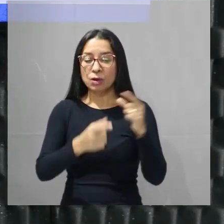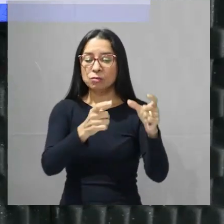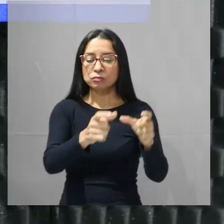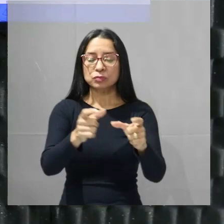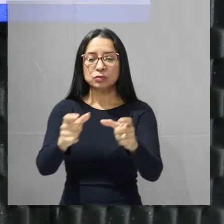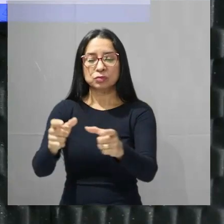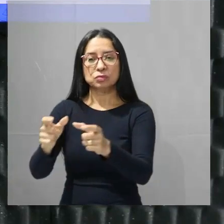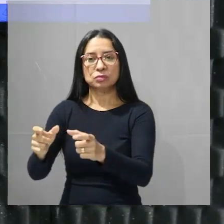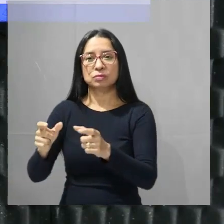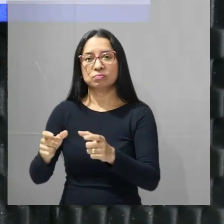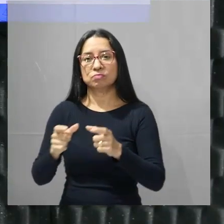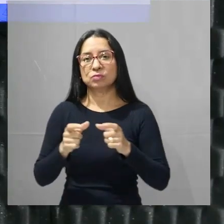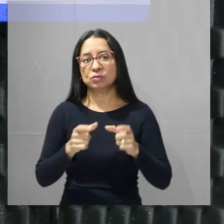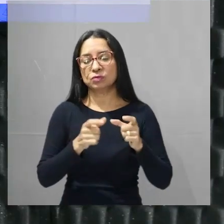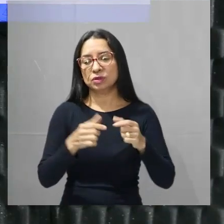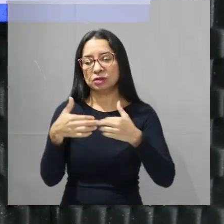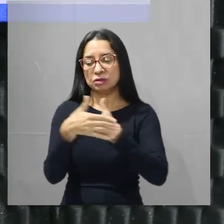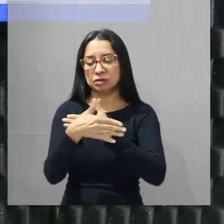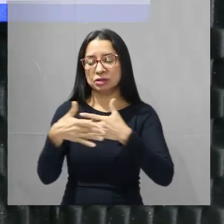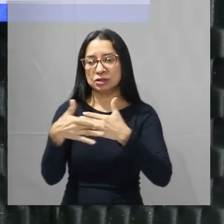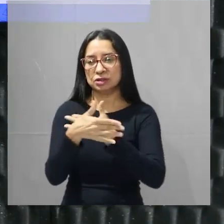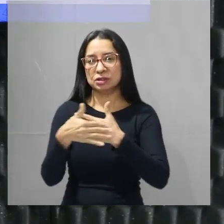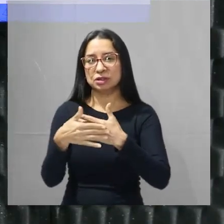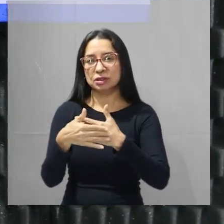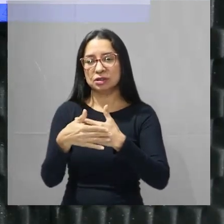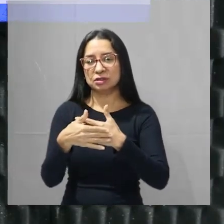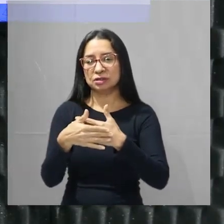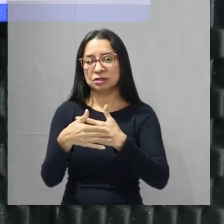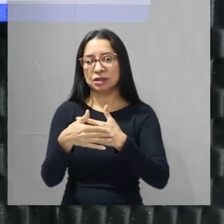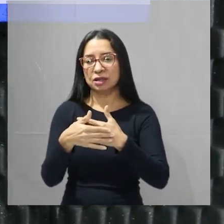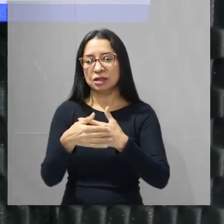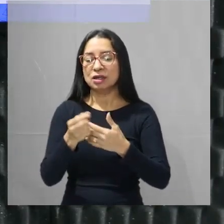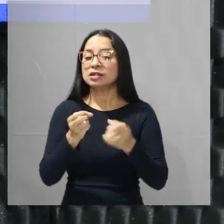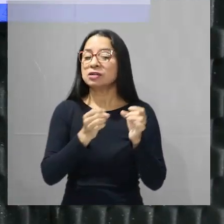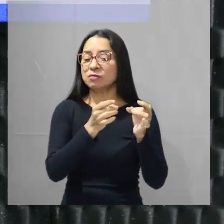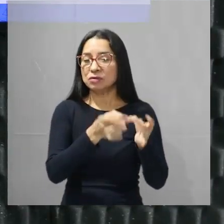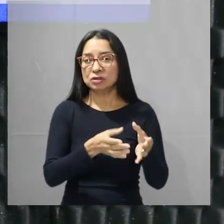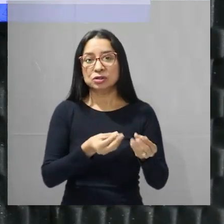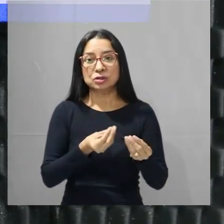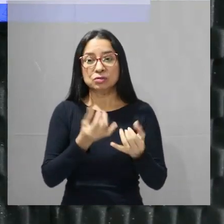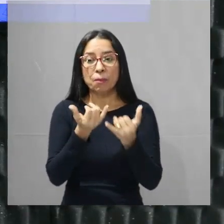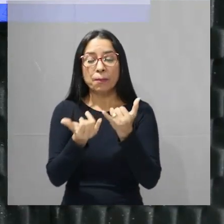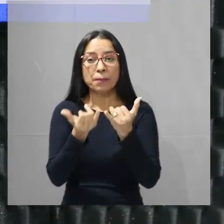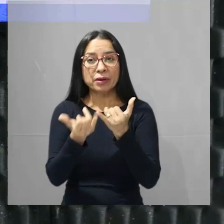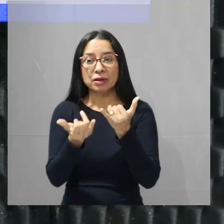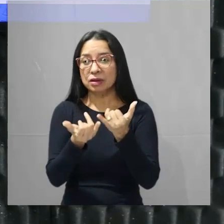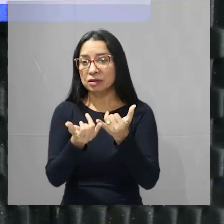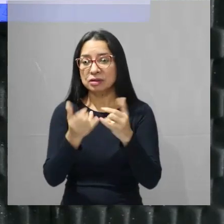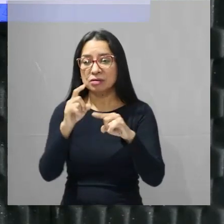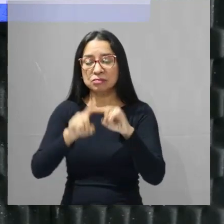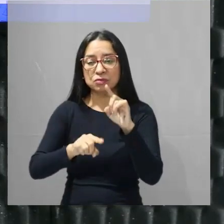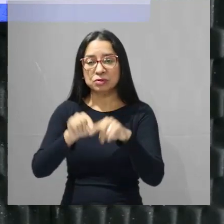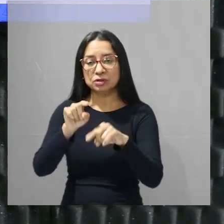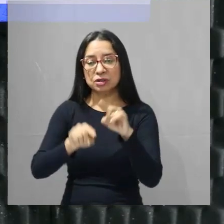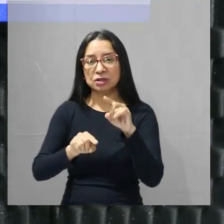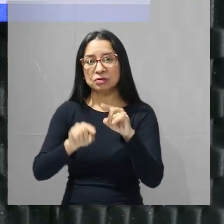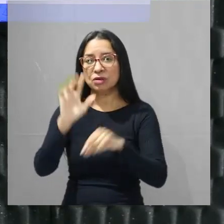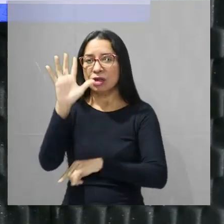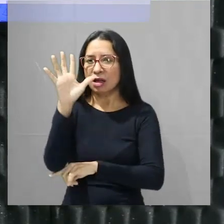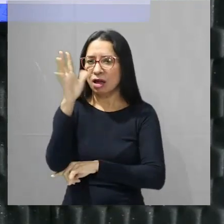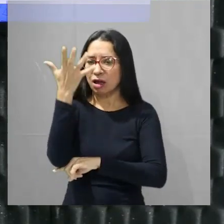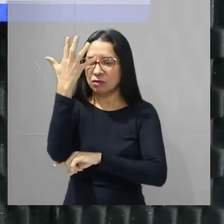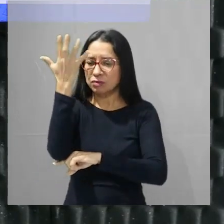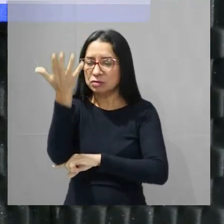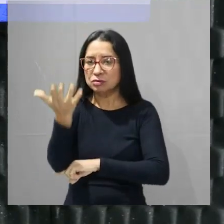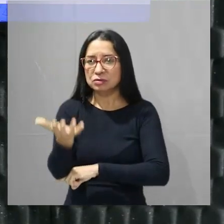são vendidos no mercado, como mercadorias. Árvores são destruídas, praças